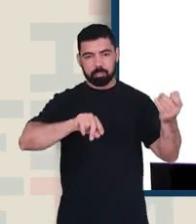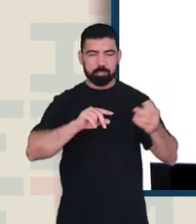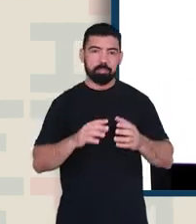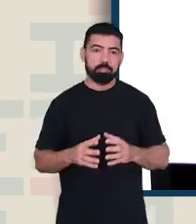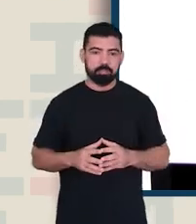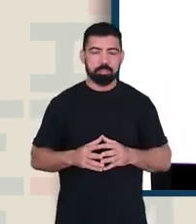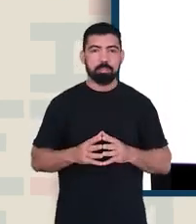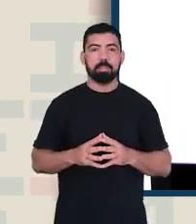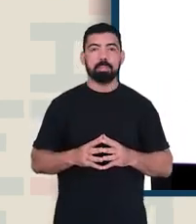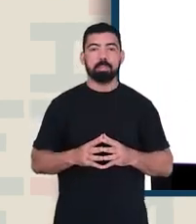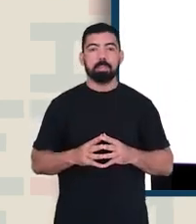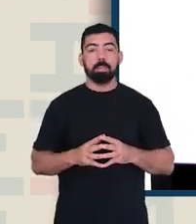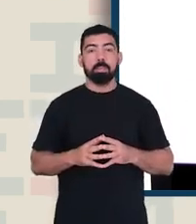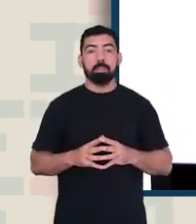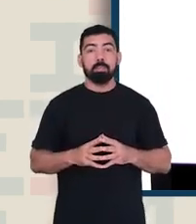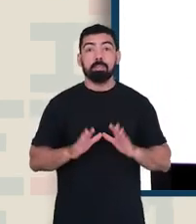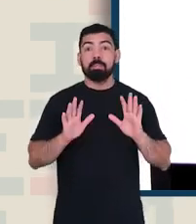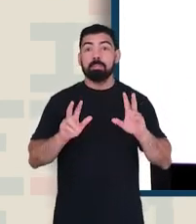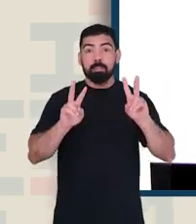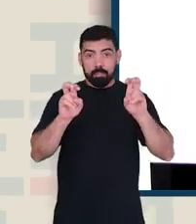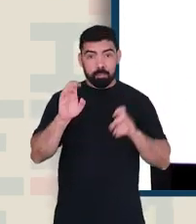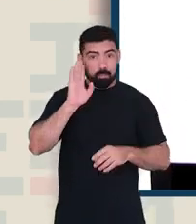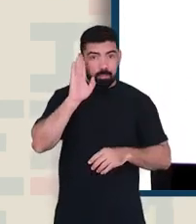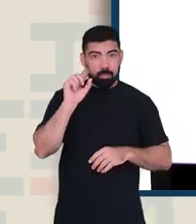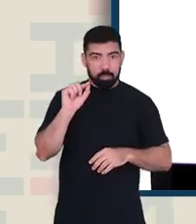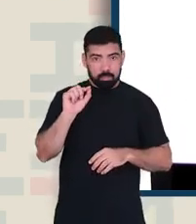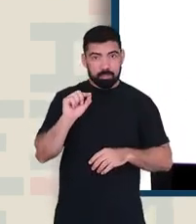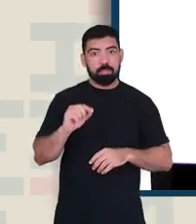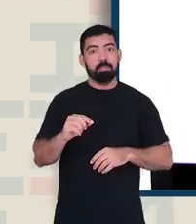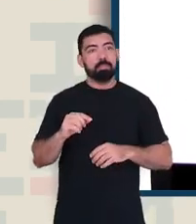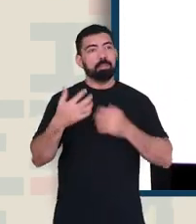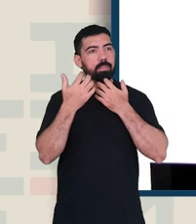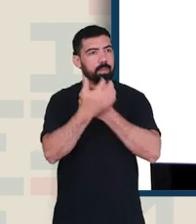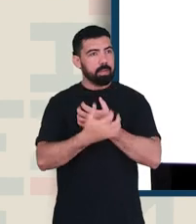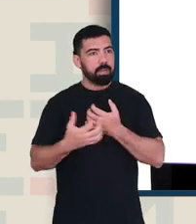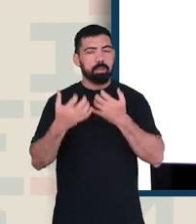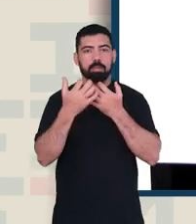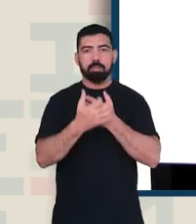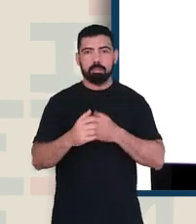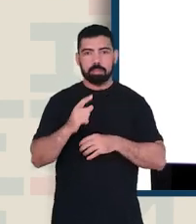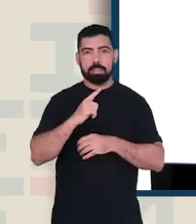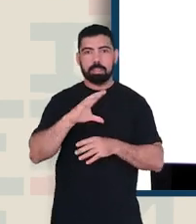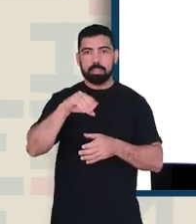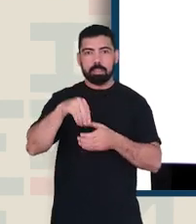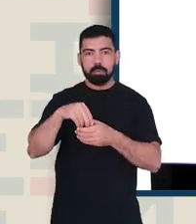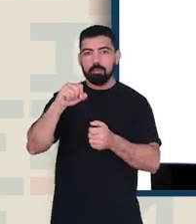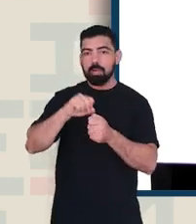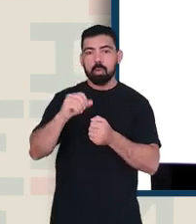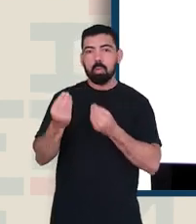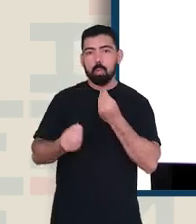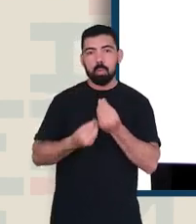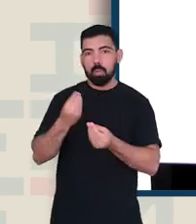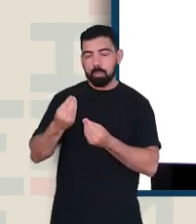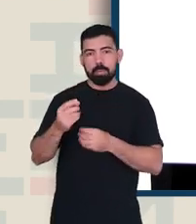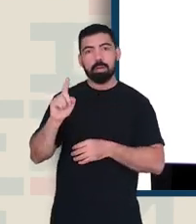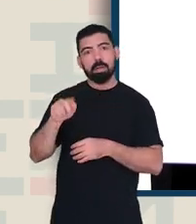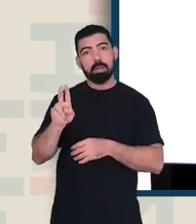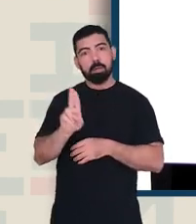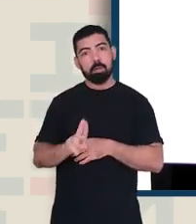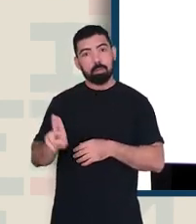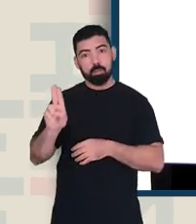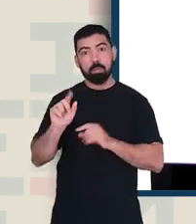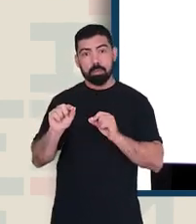por exemplo. Tanto faz. Mas a questão é que a música passava tudo, se fazia tudo a partir de